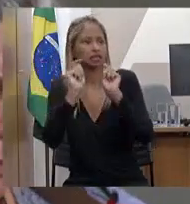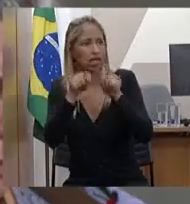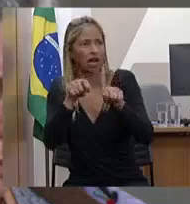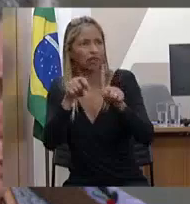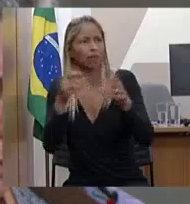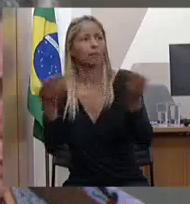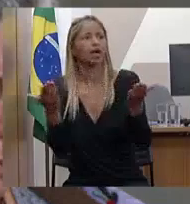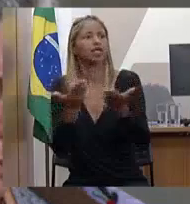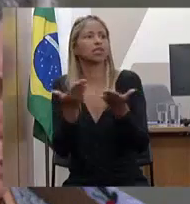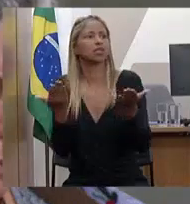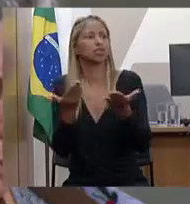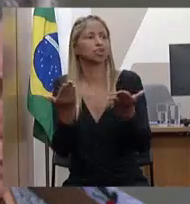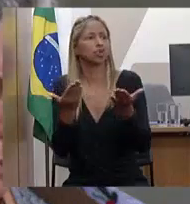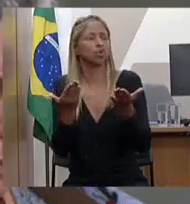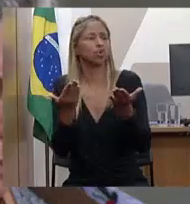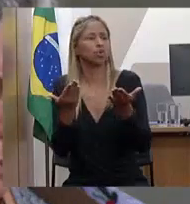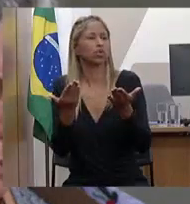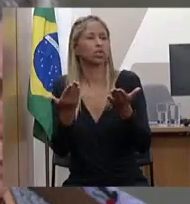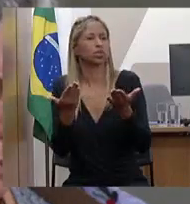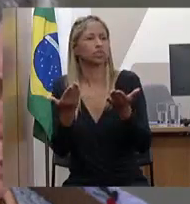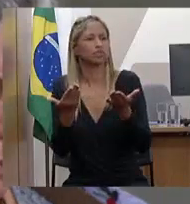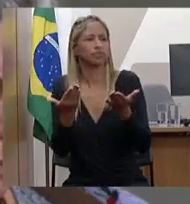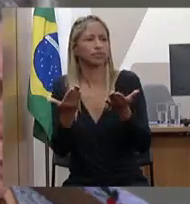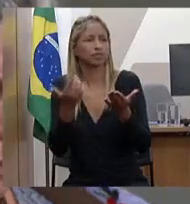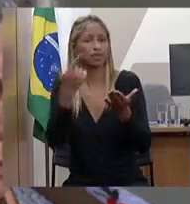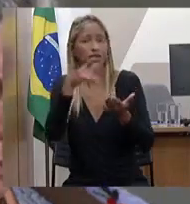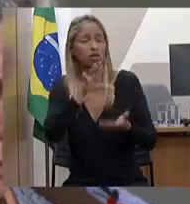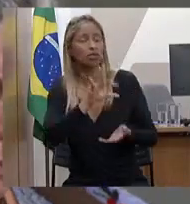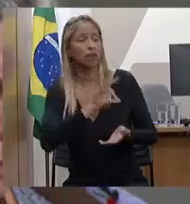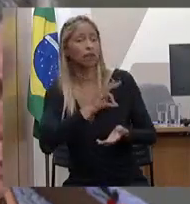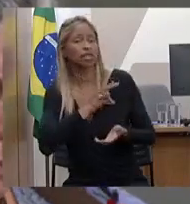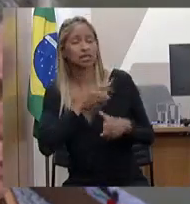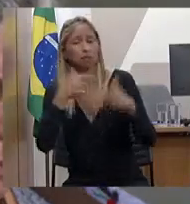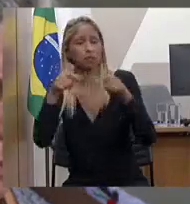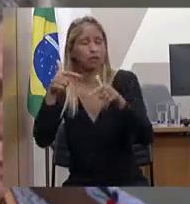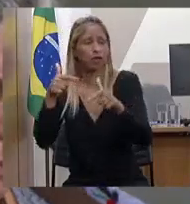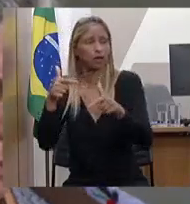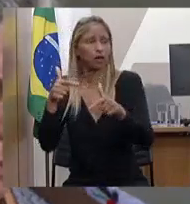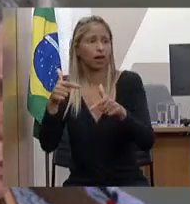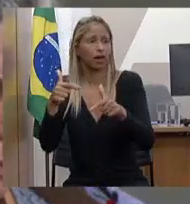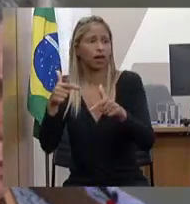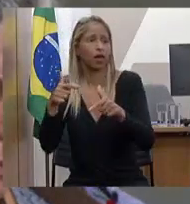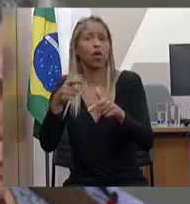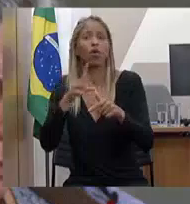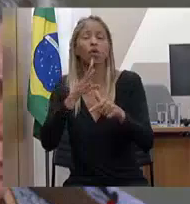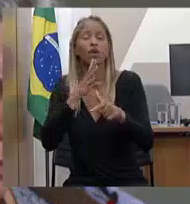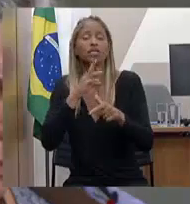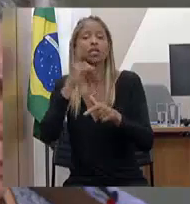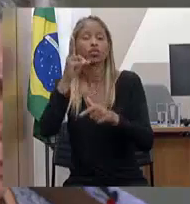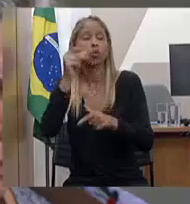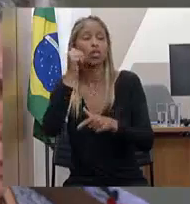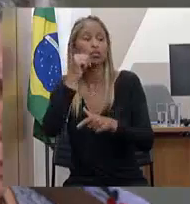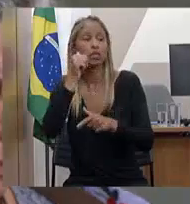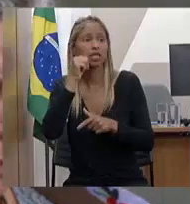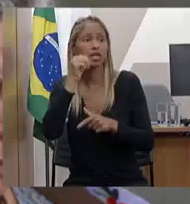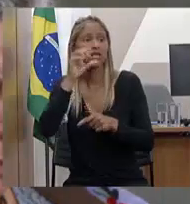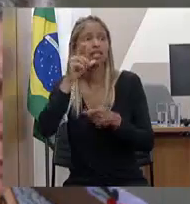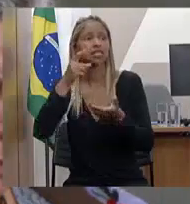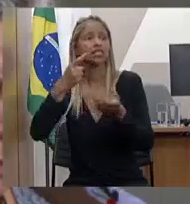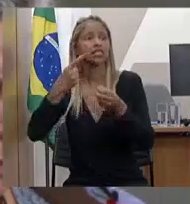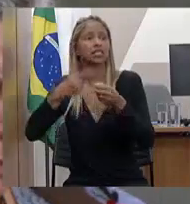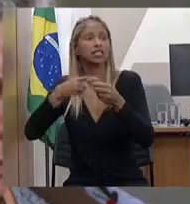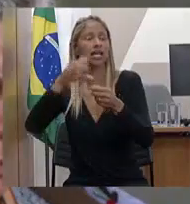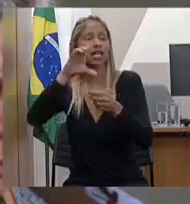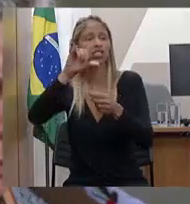mas hoje suco Tiago não tem policial trabalhando conheci duas meninas que trabalham na cidade de Cássia uma